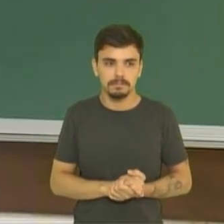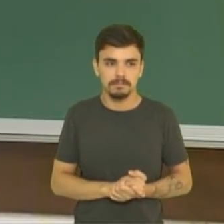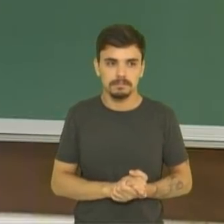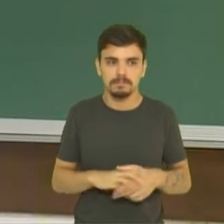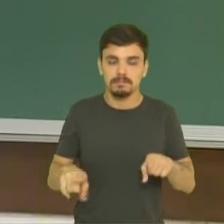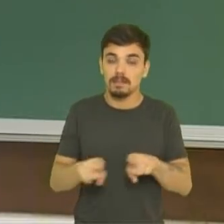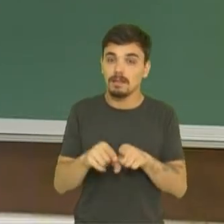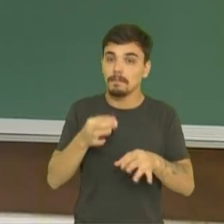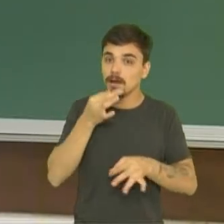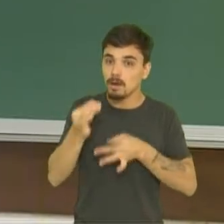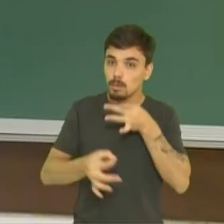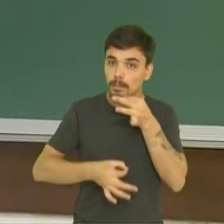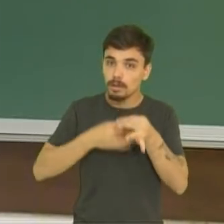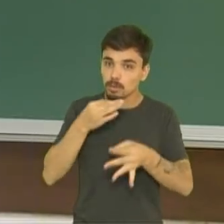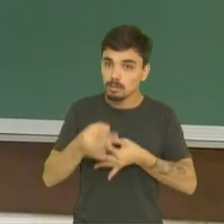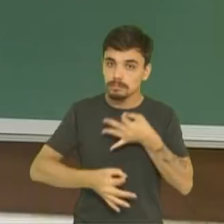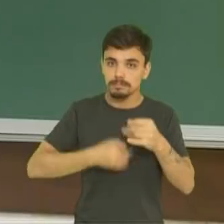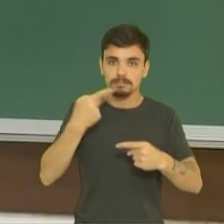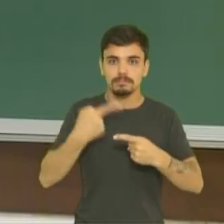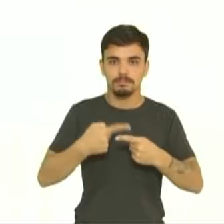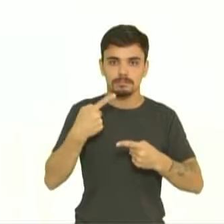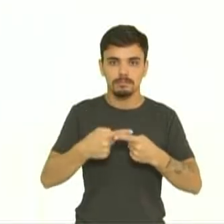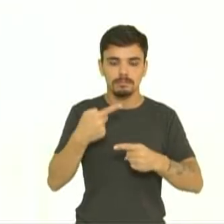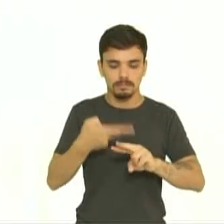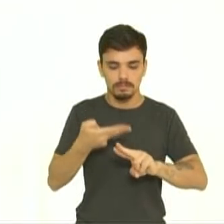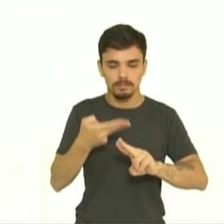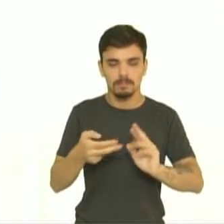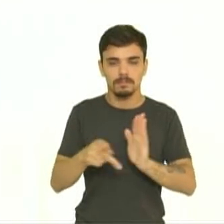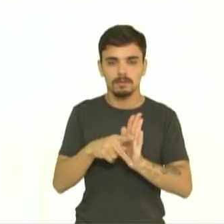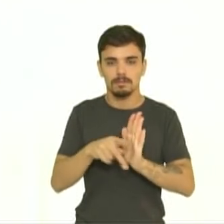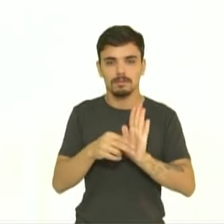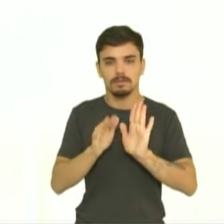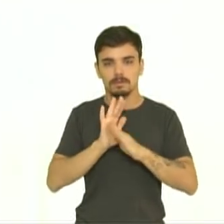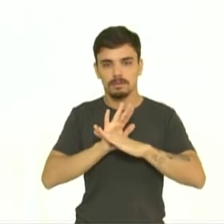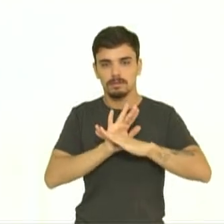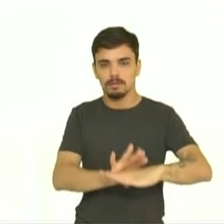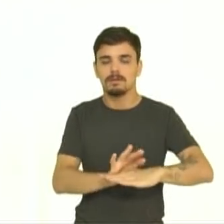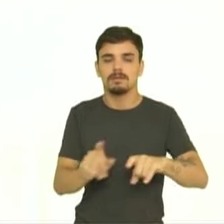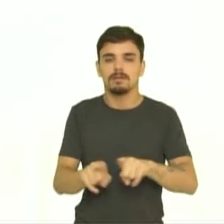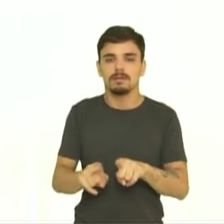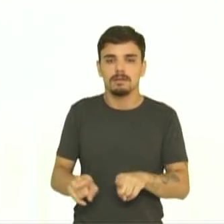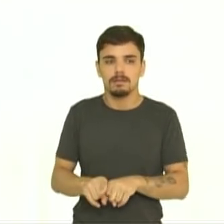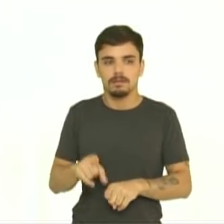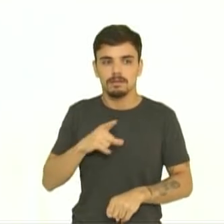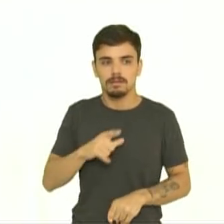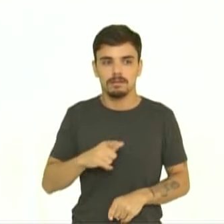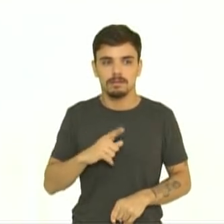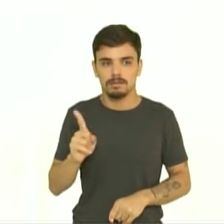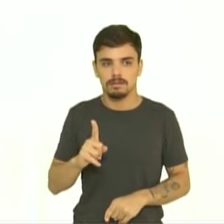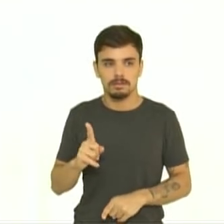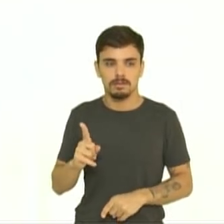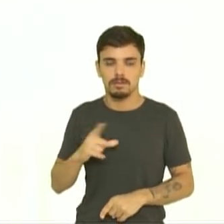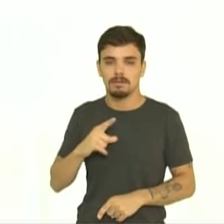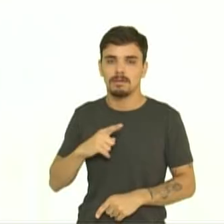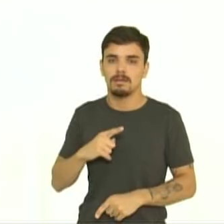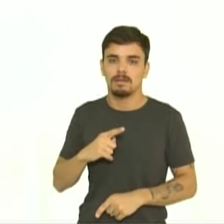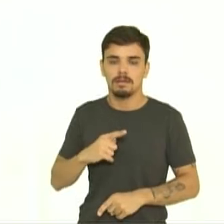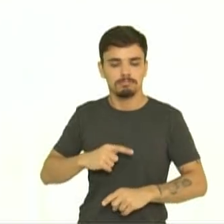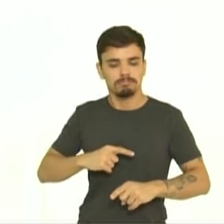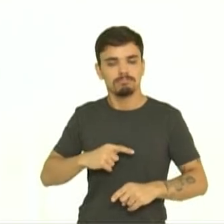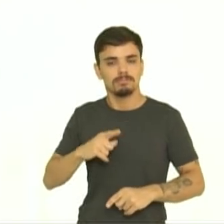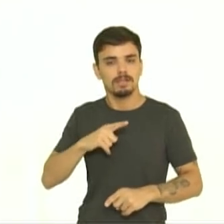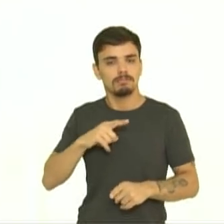Os argumentos que ela usa para defender a tese, que existe desestímulo por parte dos